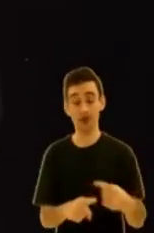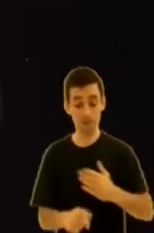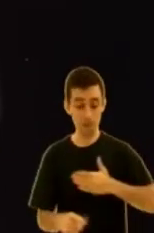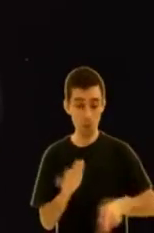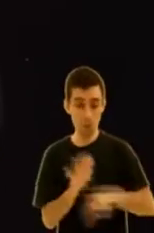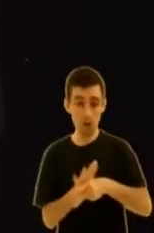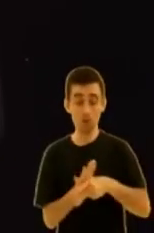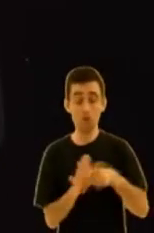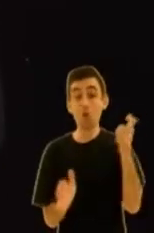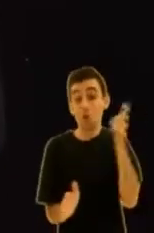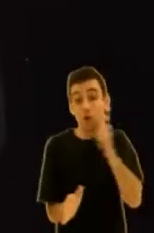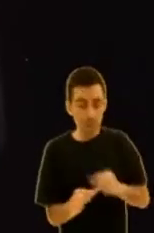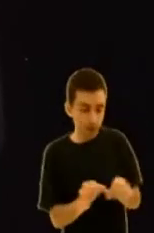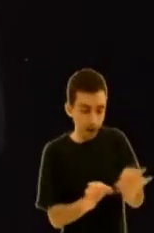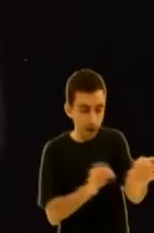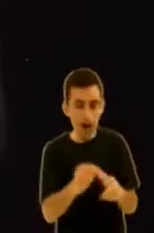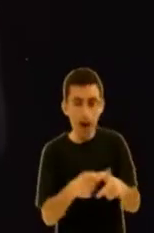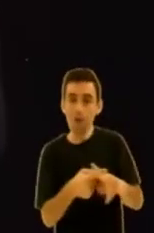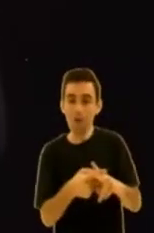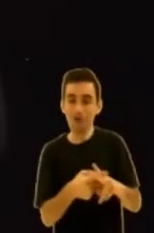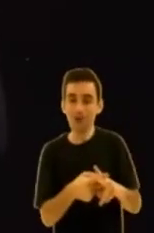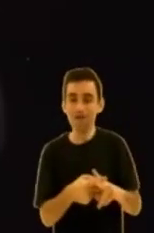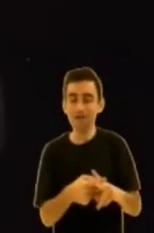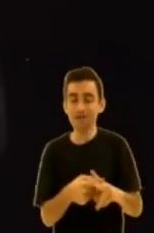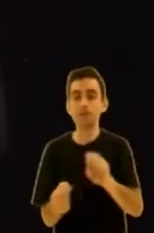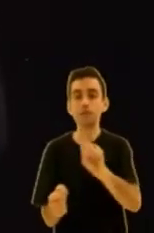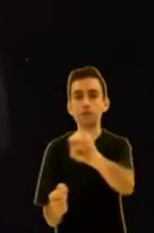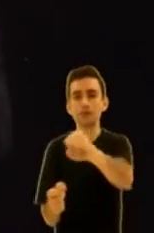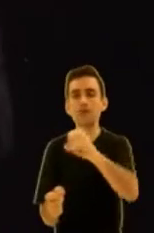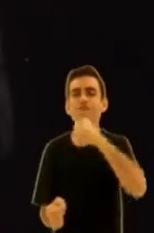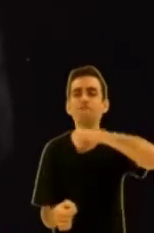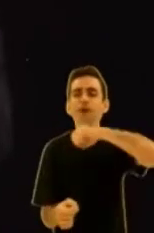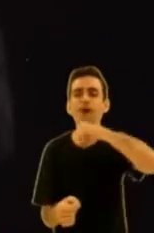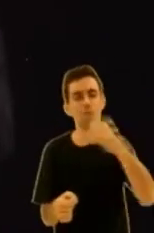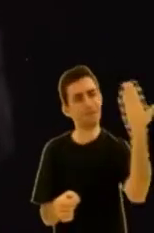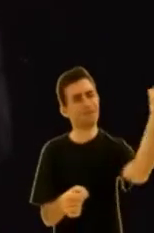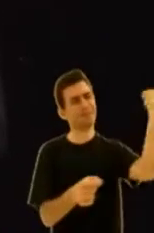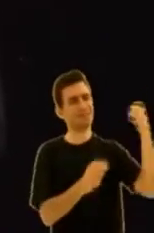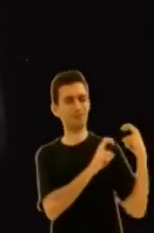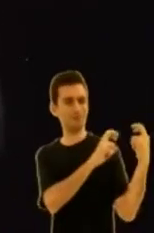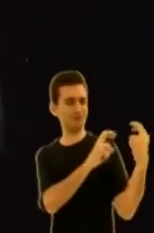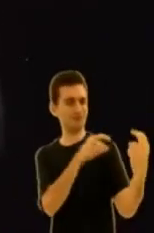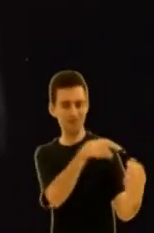dele do que um veículo de 20, 30 anos que gasta